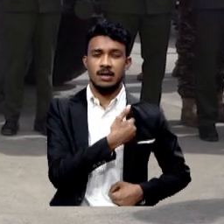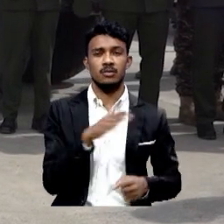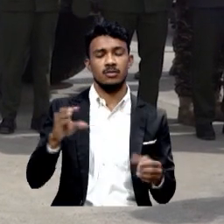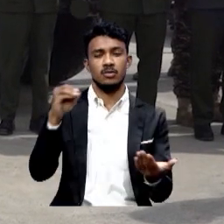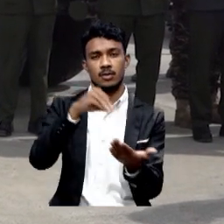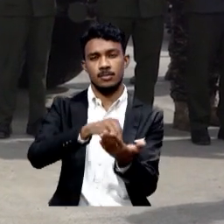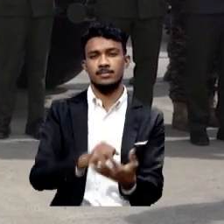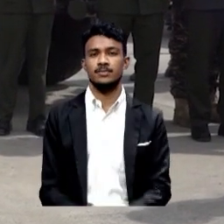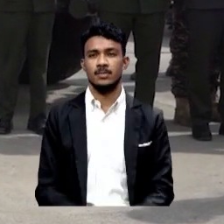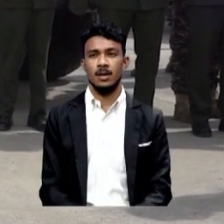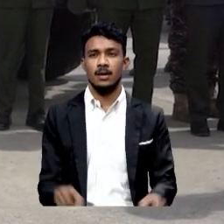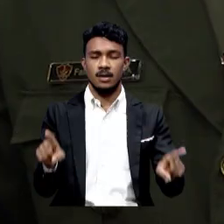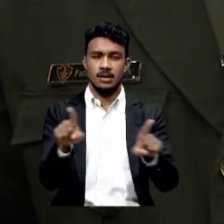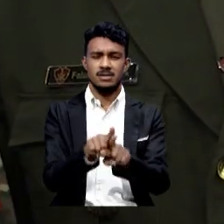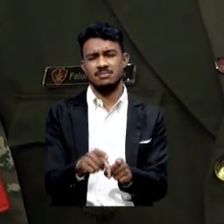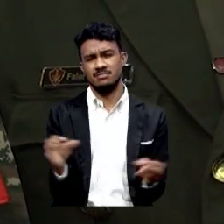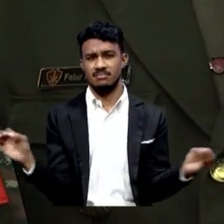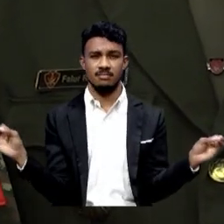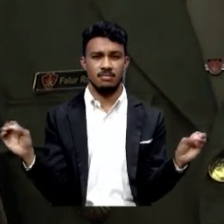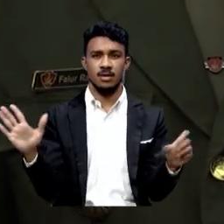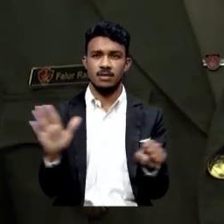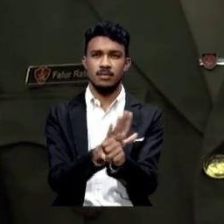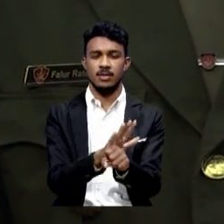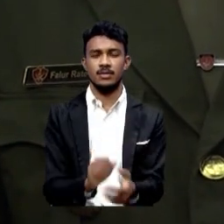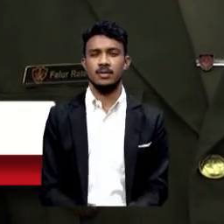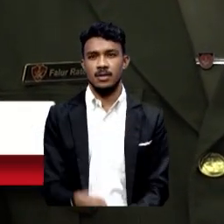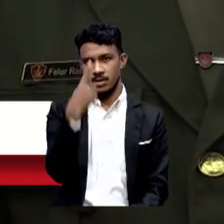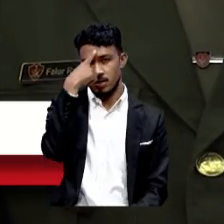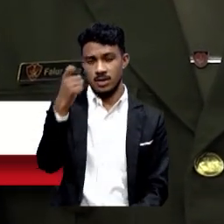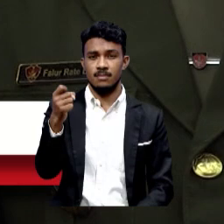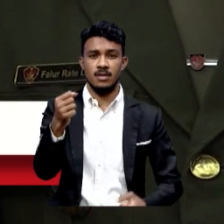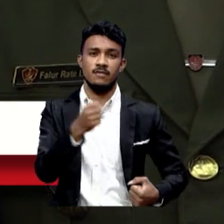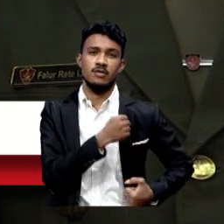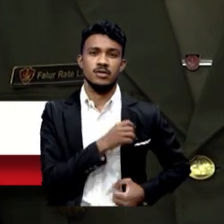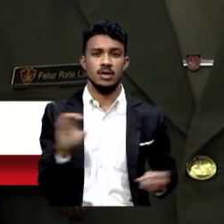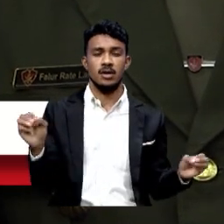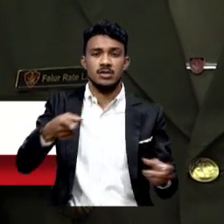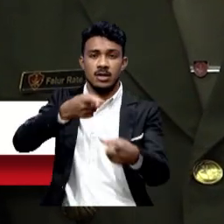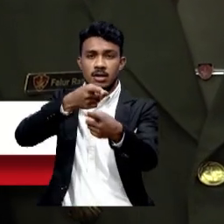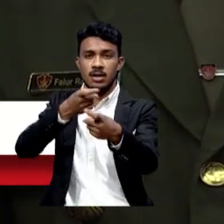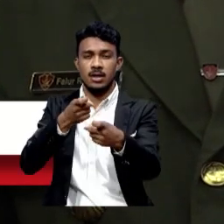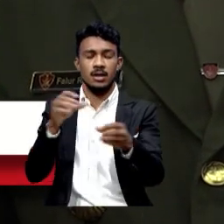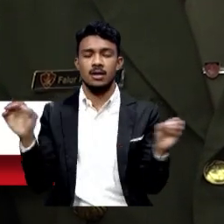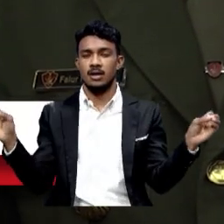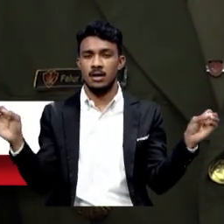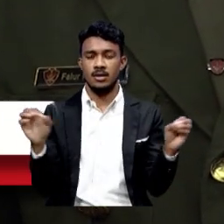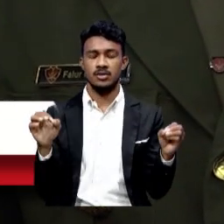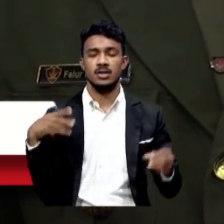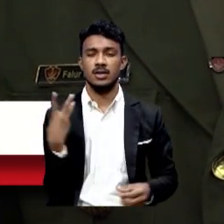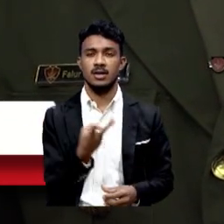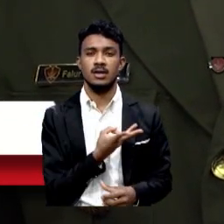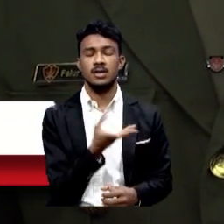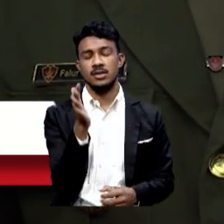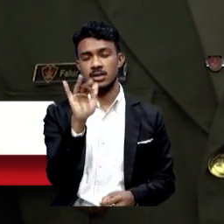suficiente. Nunca suficiente, tanba força lá o de quilat, e lá o de